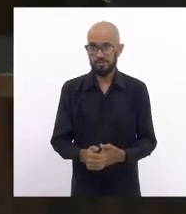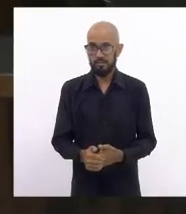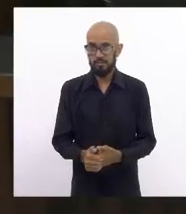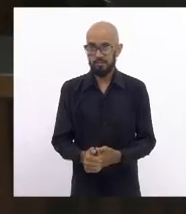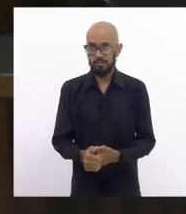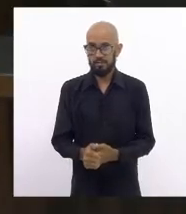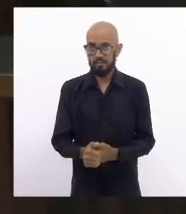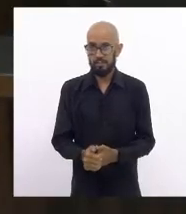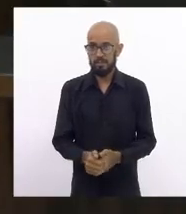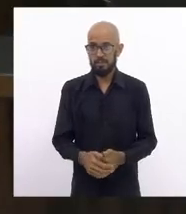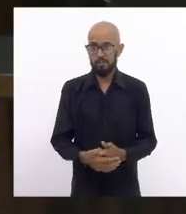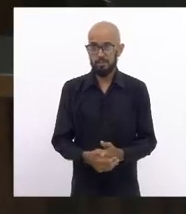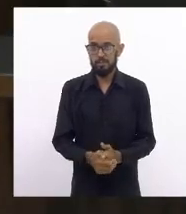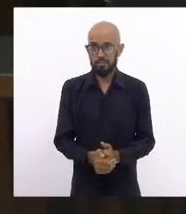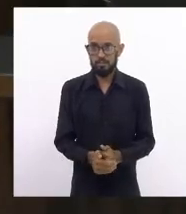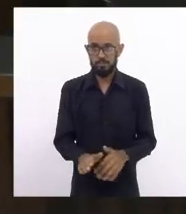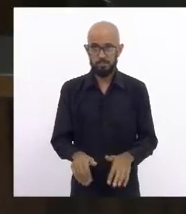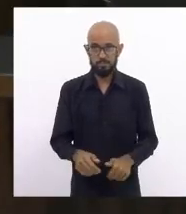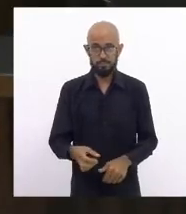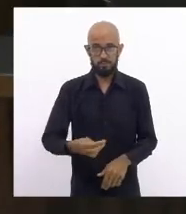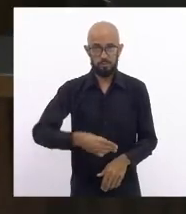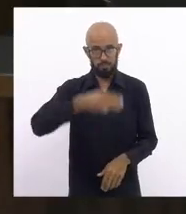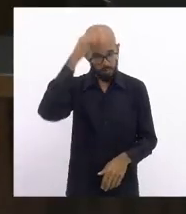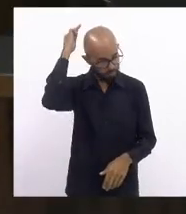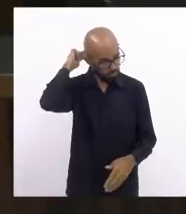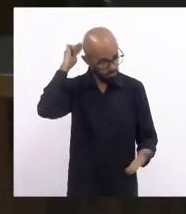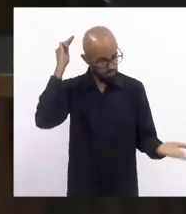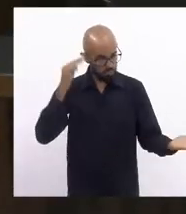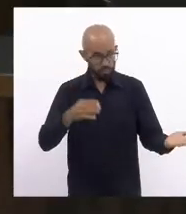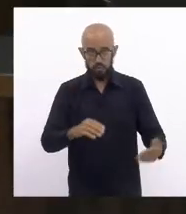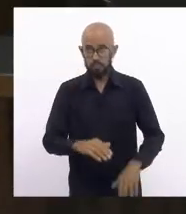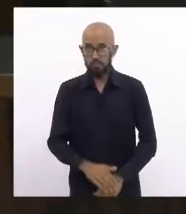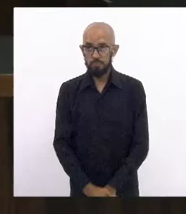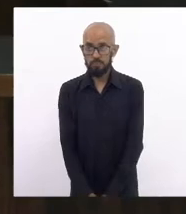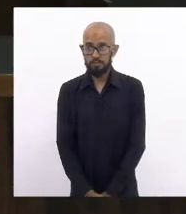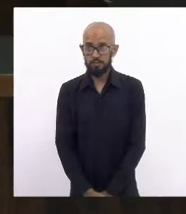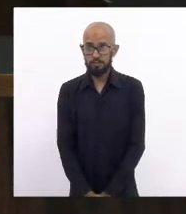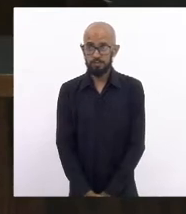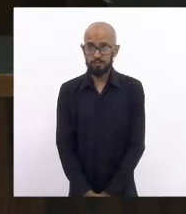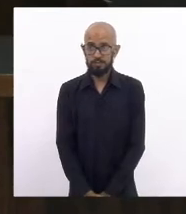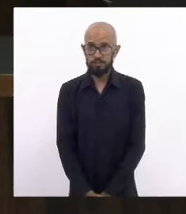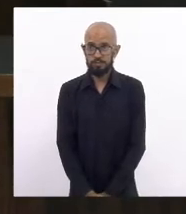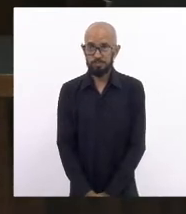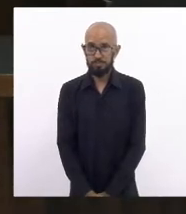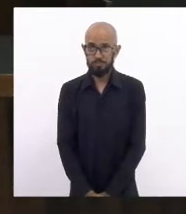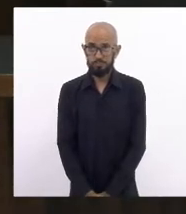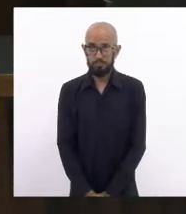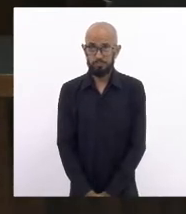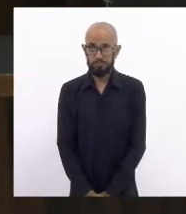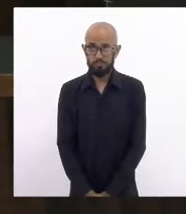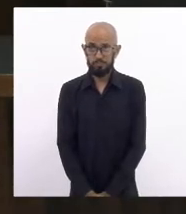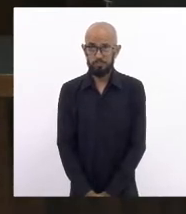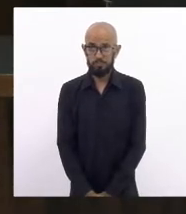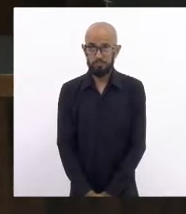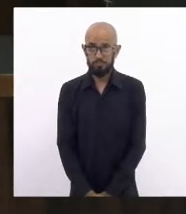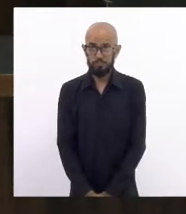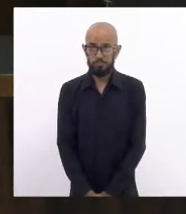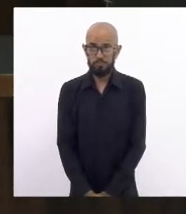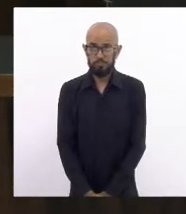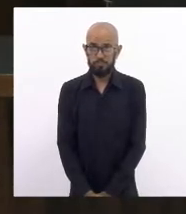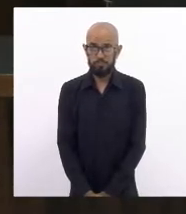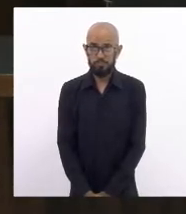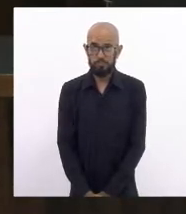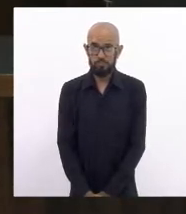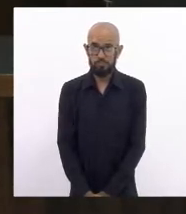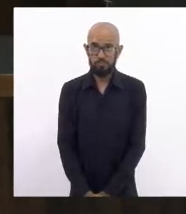Rodrigo Amorim. Colhendo agora o deputado Márcio Pacheco. Abriu divergência o voto, deputado Rodrigo Amorim. Tem que colher